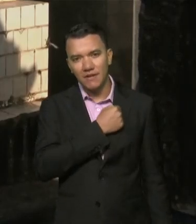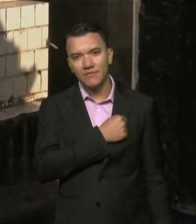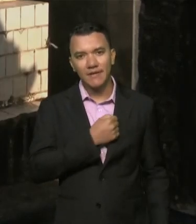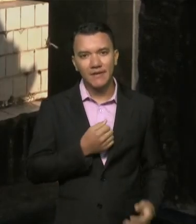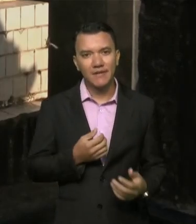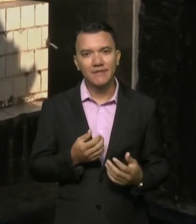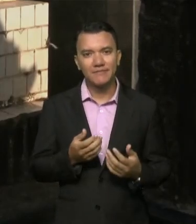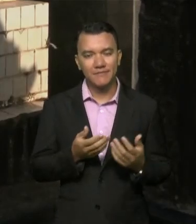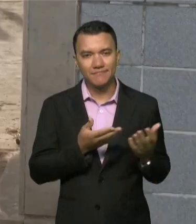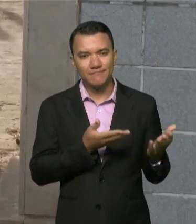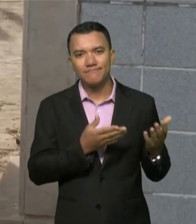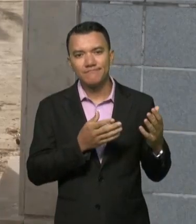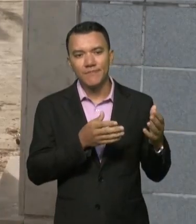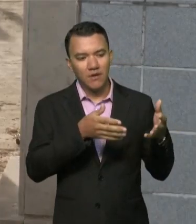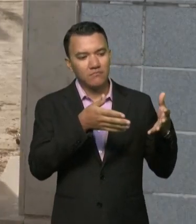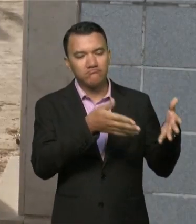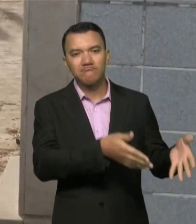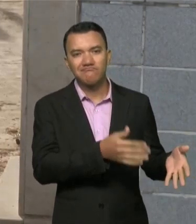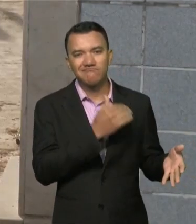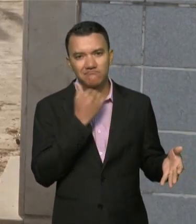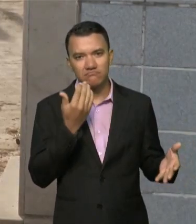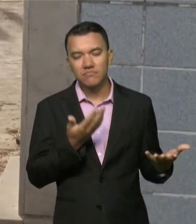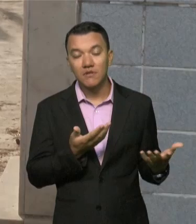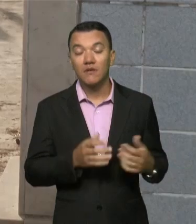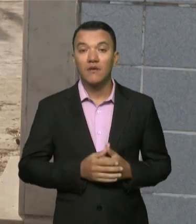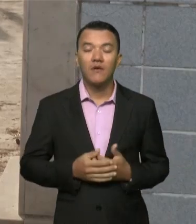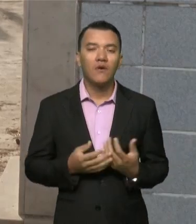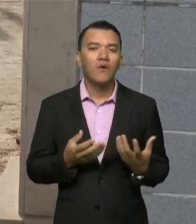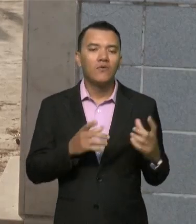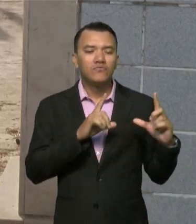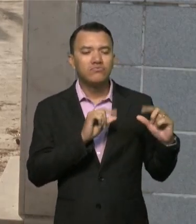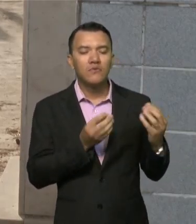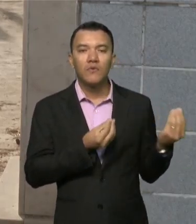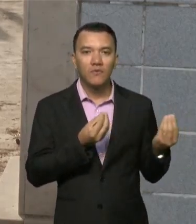ao nosso lado pode ser amenizada de diversas maneiras.